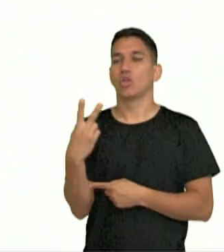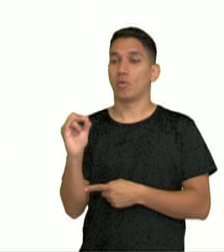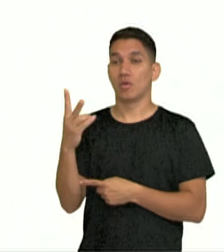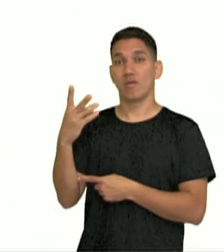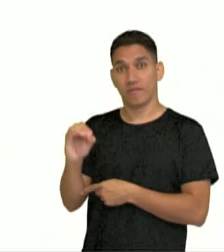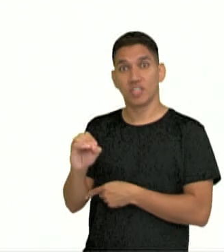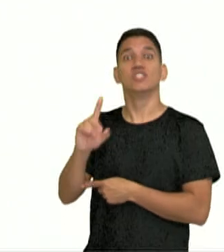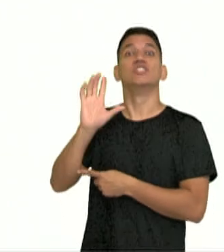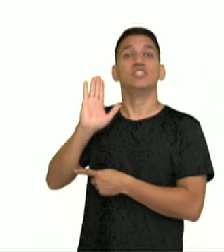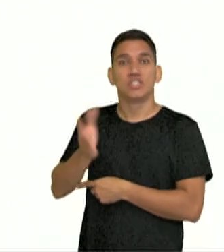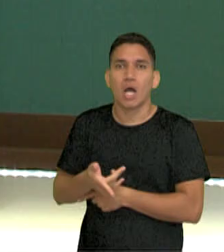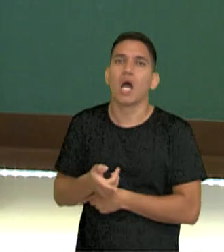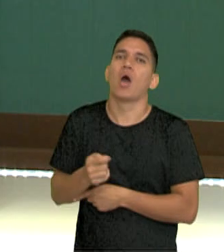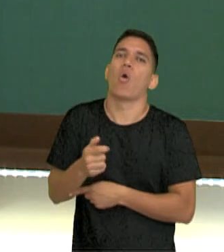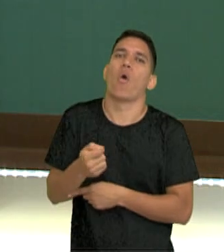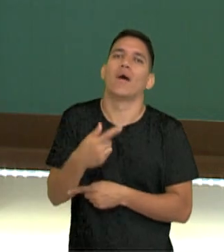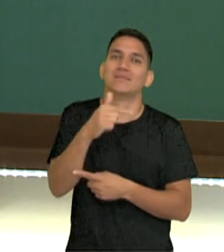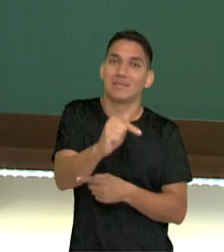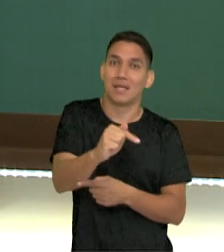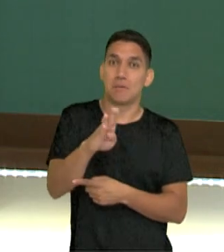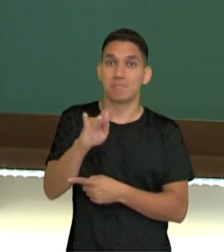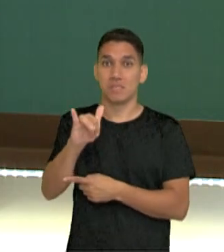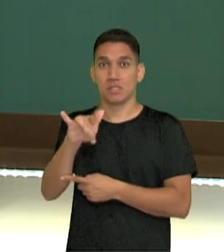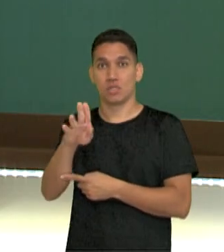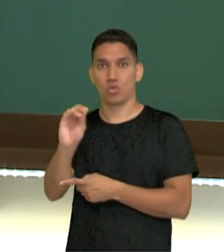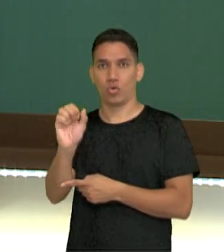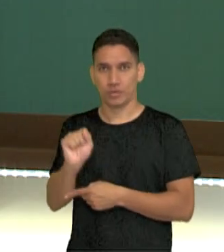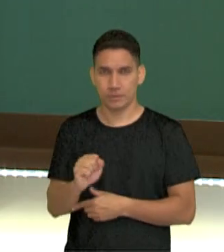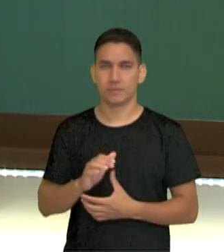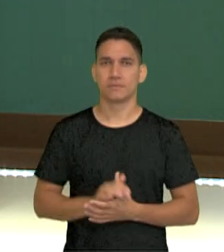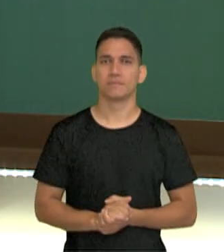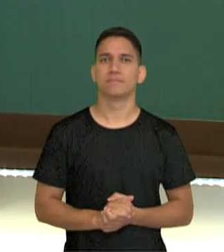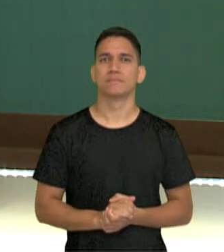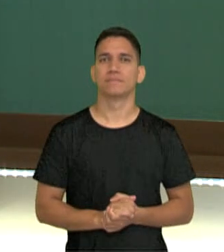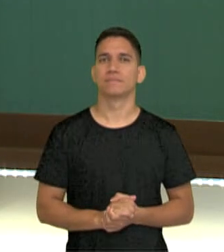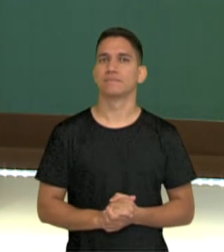já chegou quase aí à casa dos 7 bilhões.